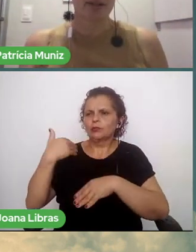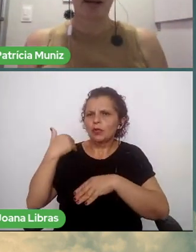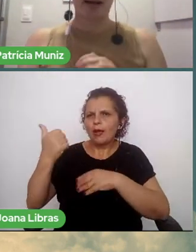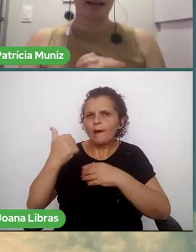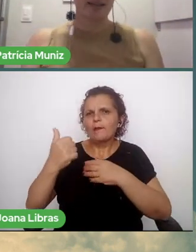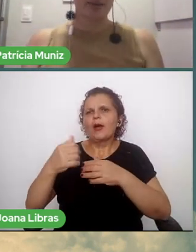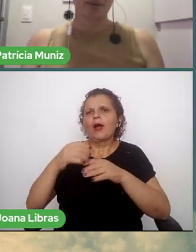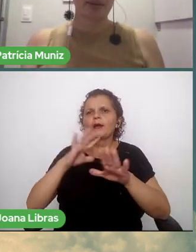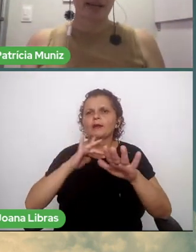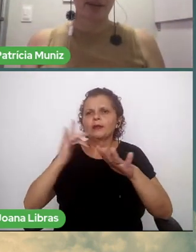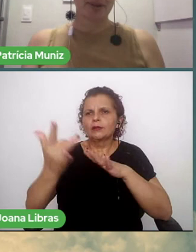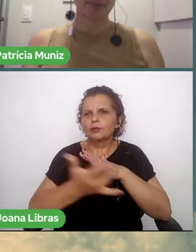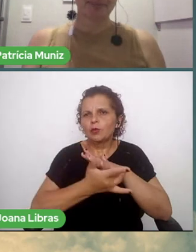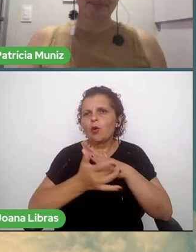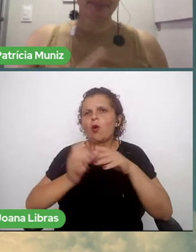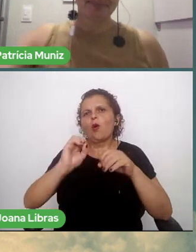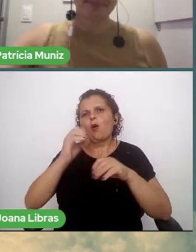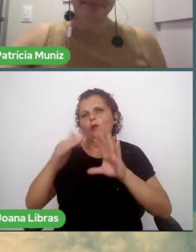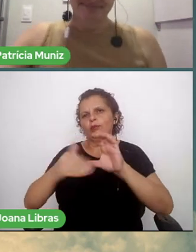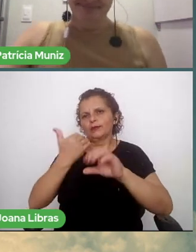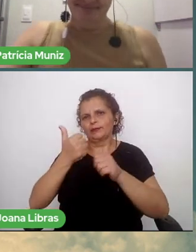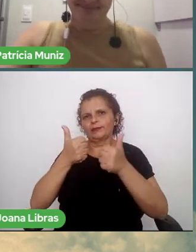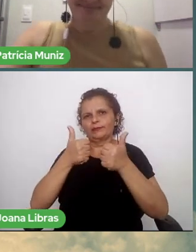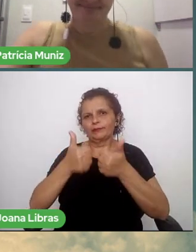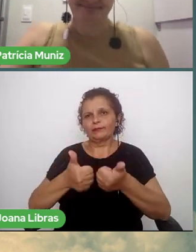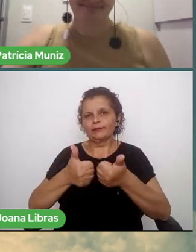redes sociais ou mandar e-mail.